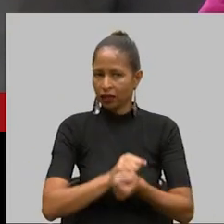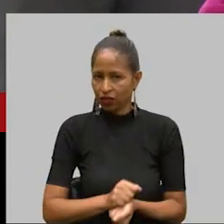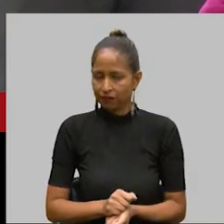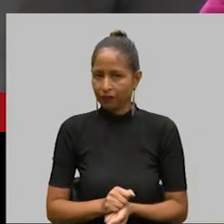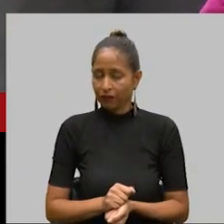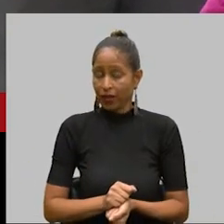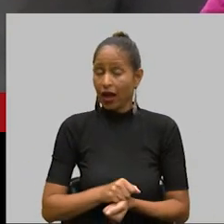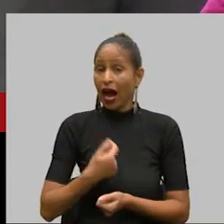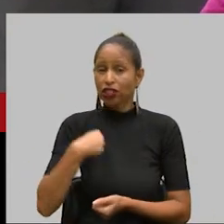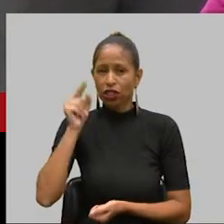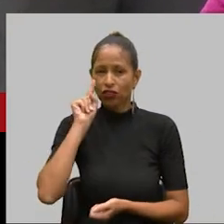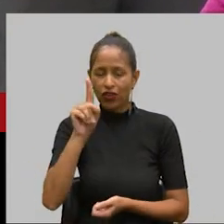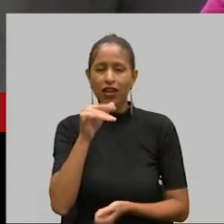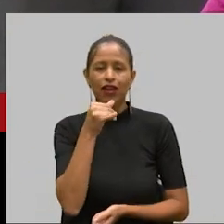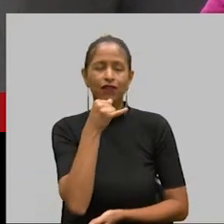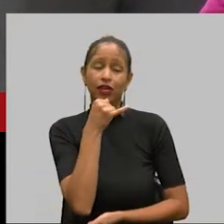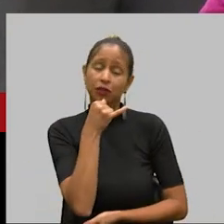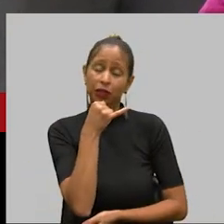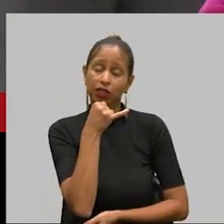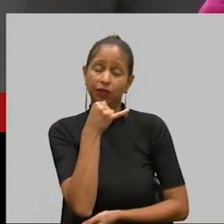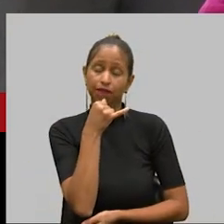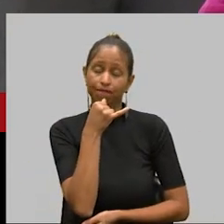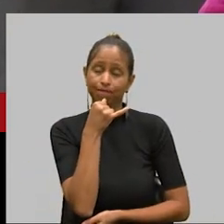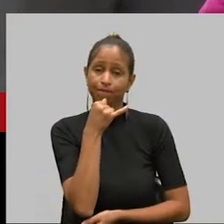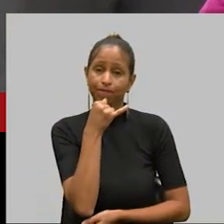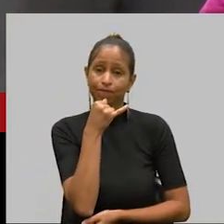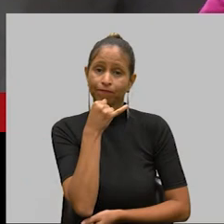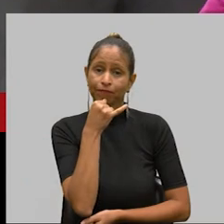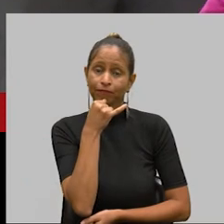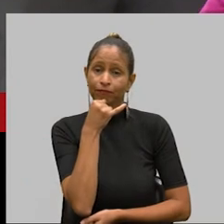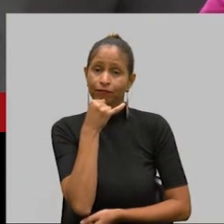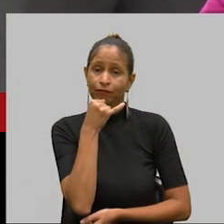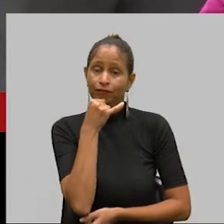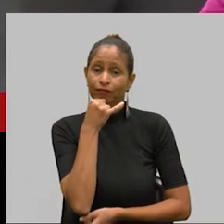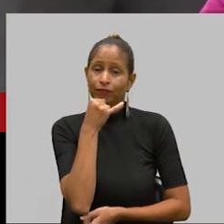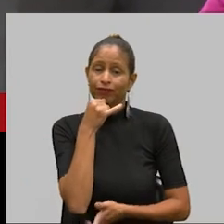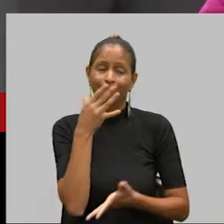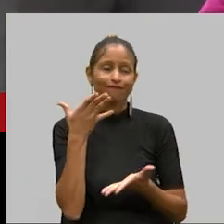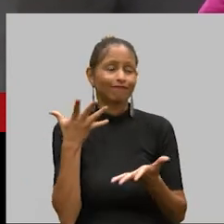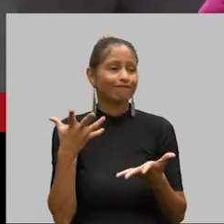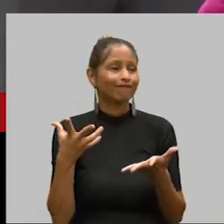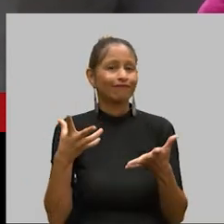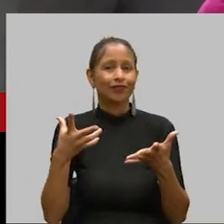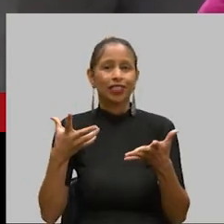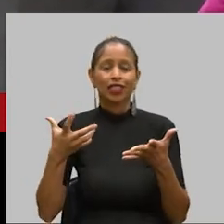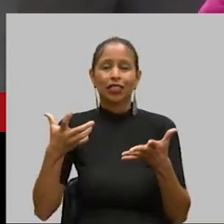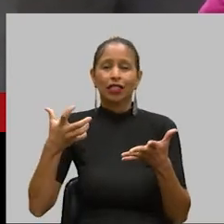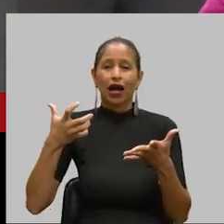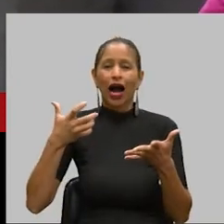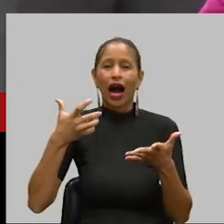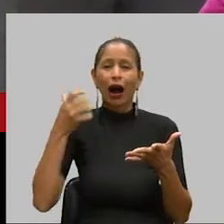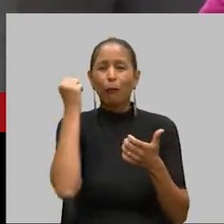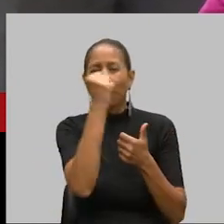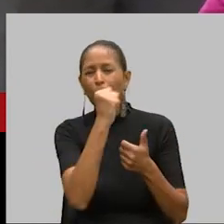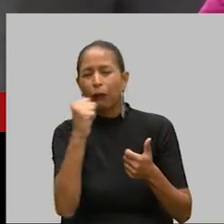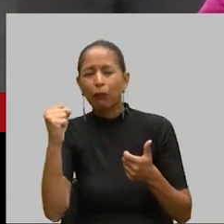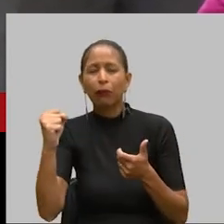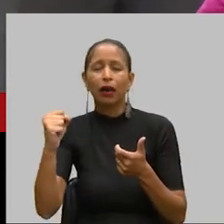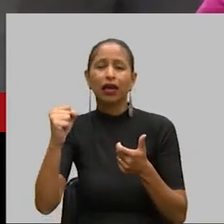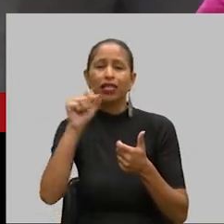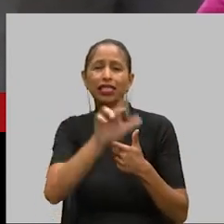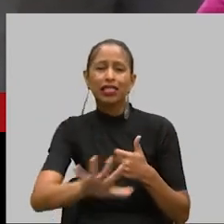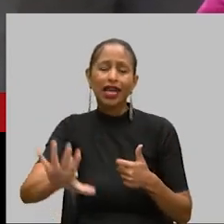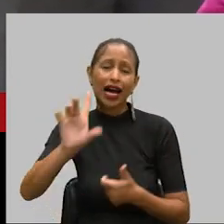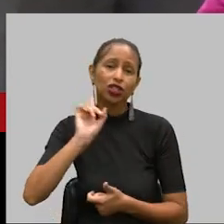vê infelizmente com esse ataque nesse desmonte da educação pública no estado de Minas Gerais pelo